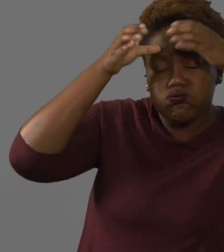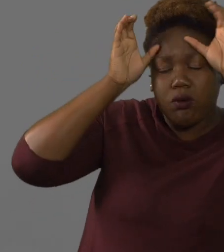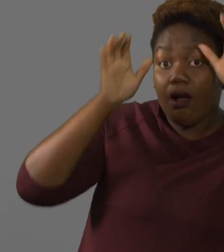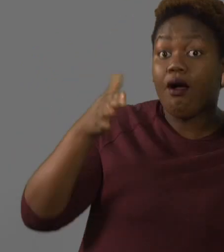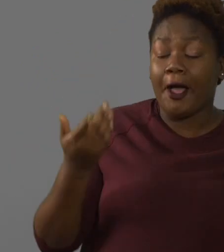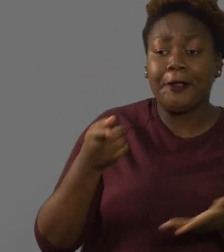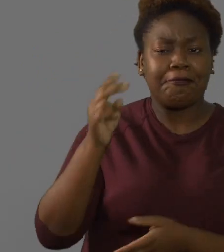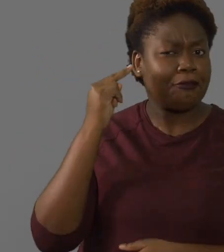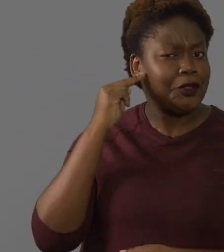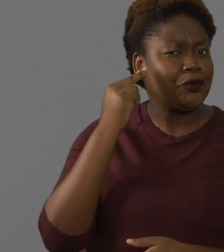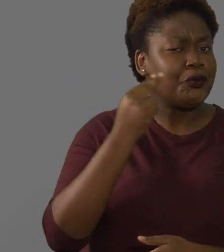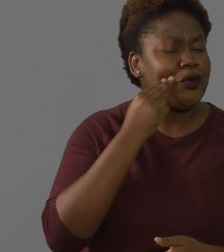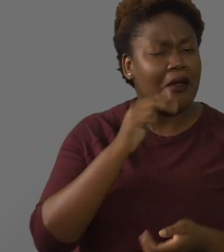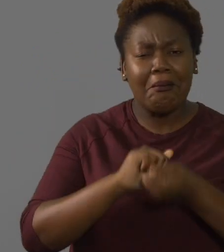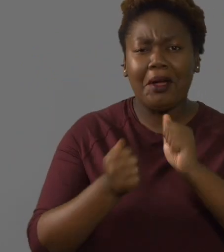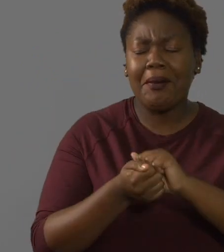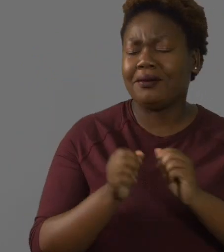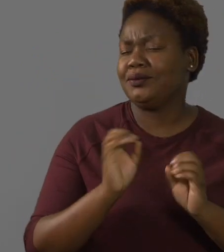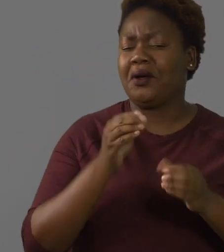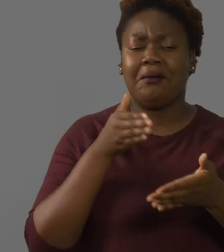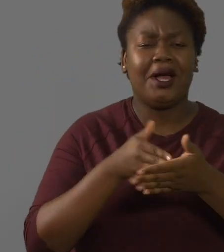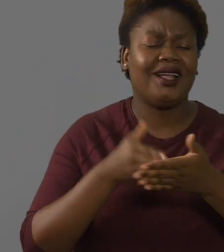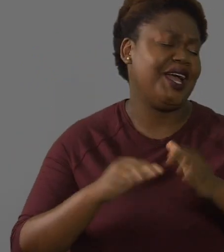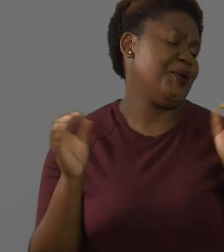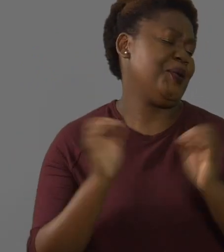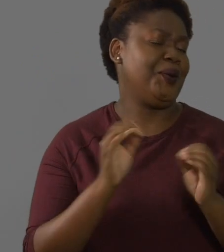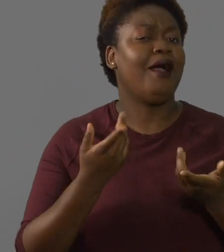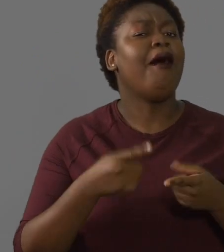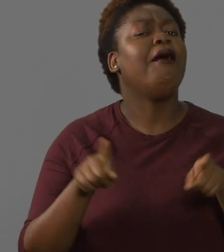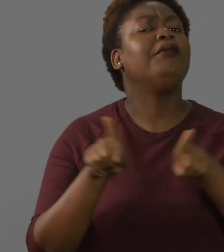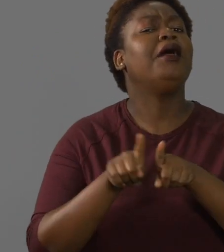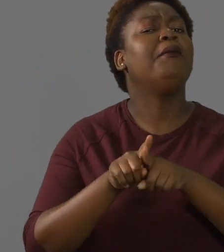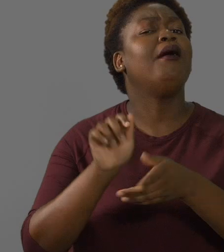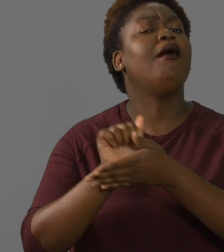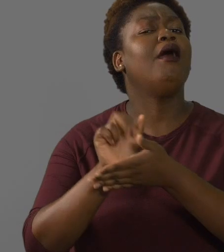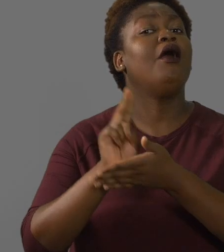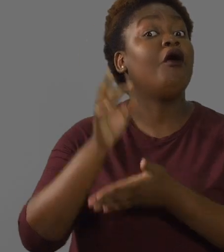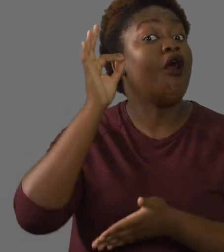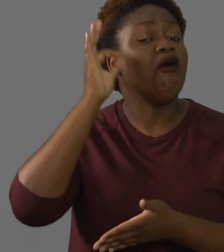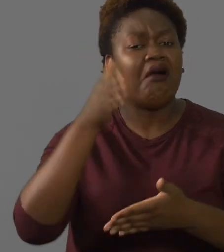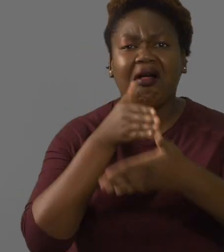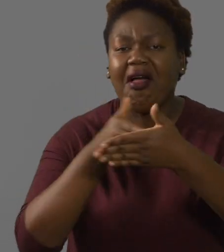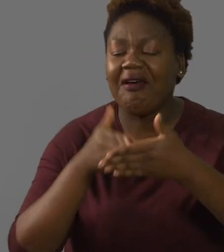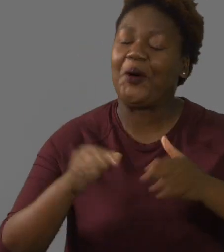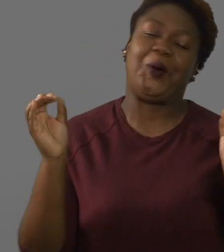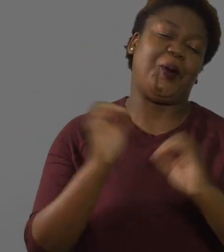nem para si, nem para seus estudantes. Acompanhe a comovente história de Joaquim Chicava.